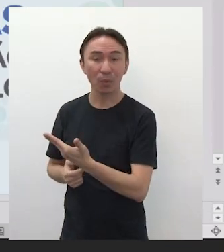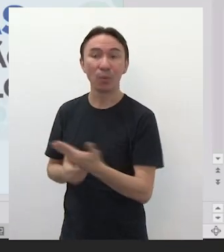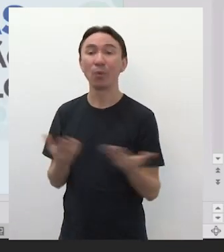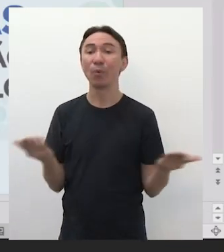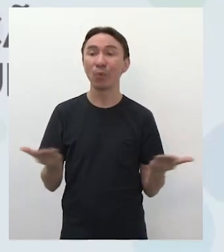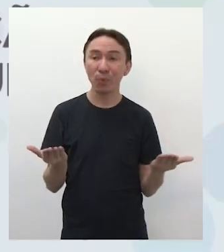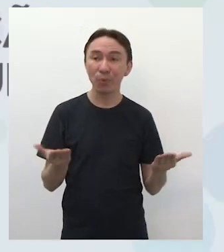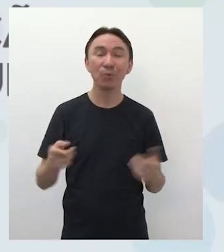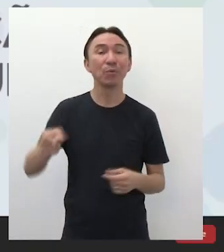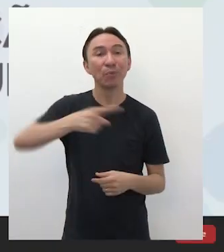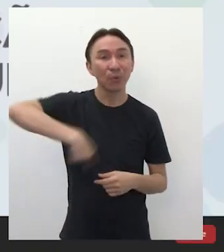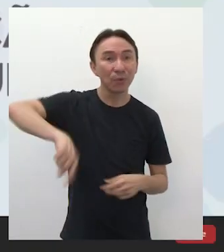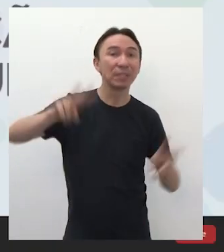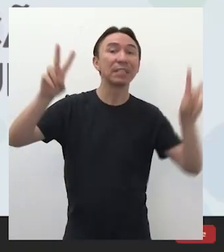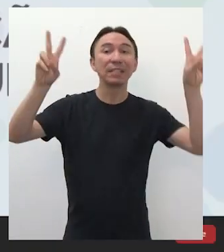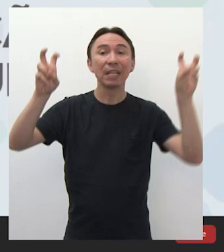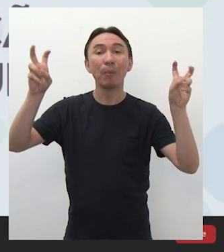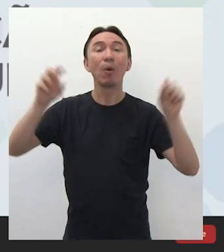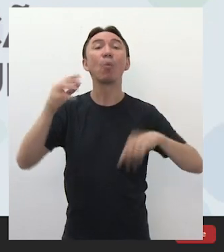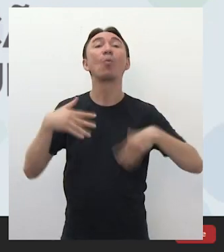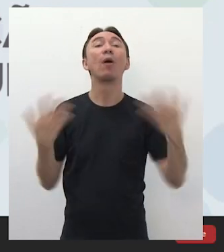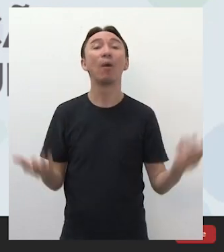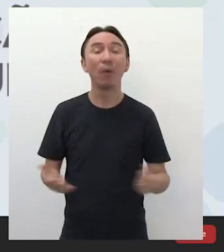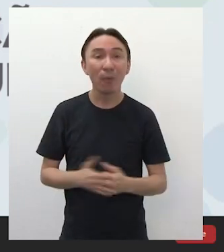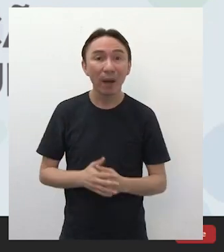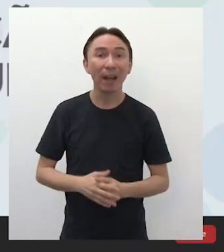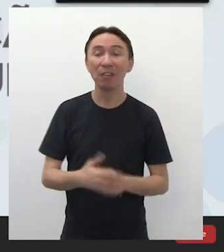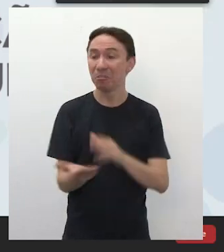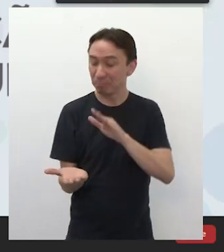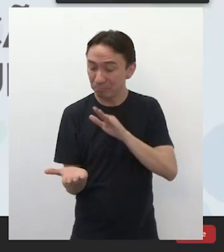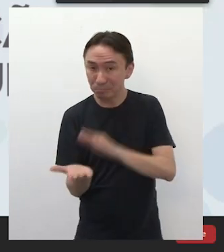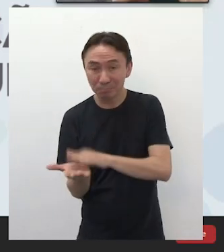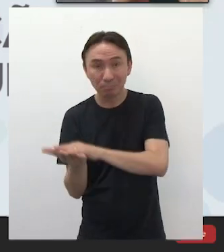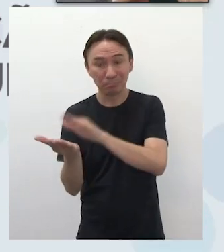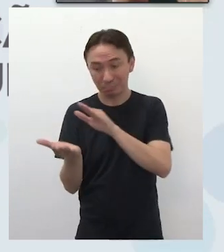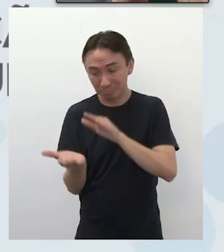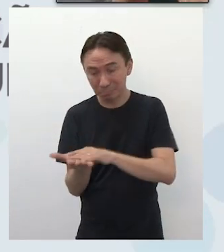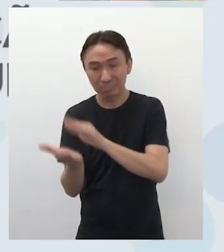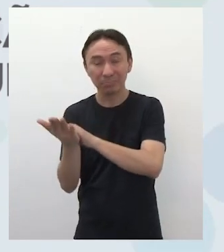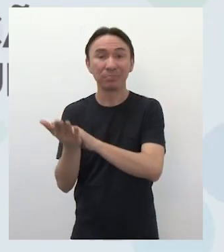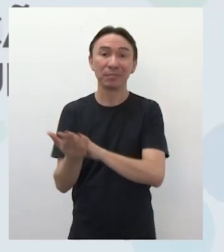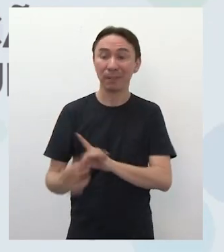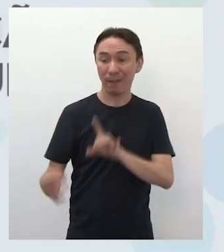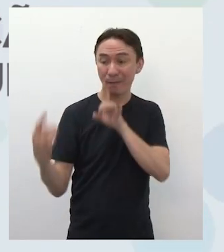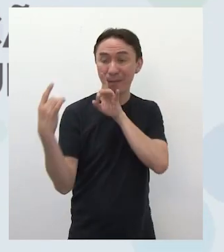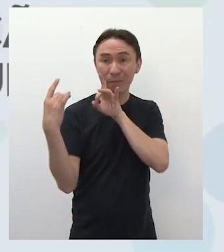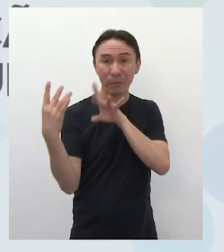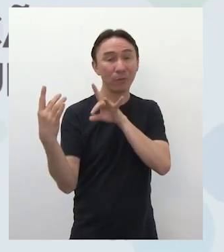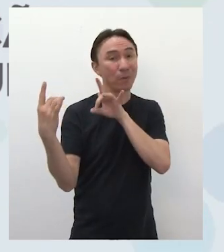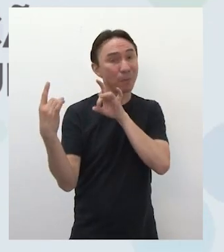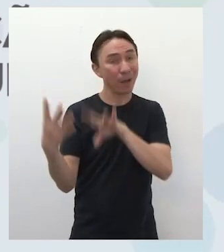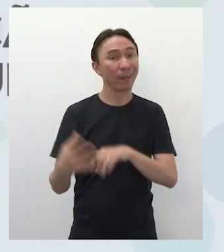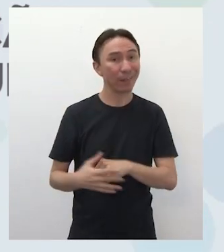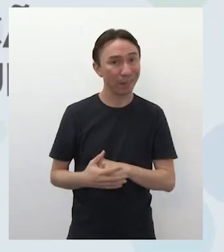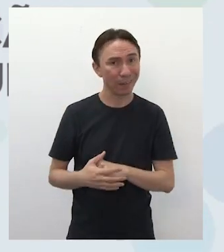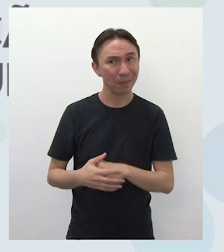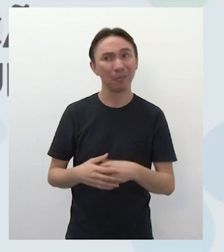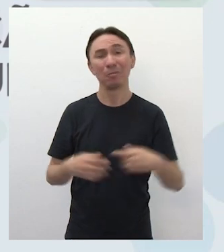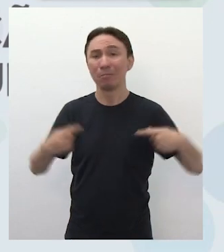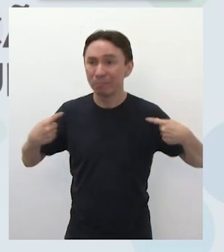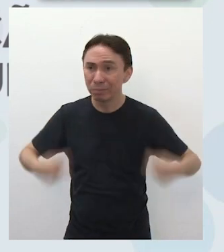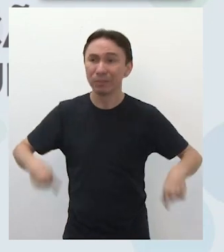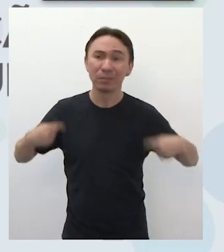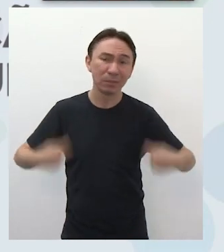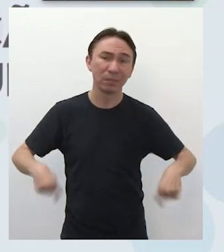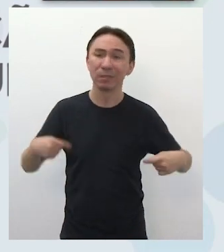feedback, né? Todos nós precisamos de devolutivas em relação àquilo que a gente faz, as